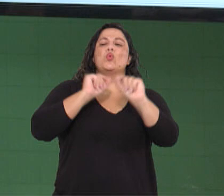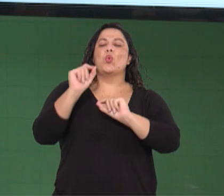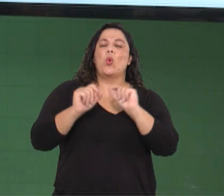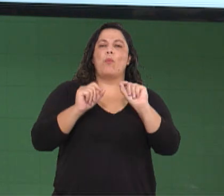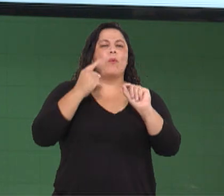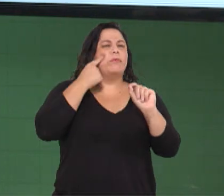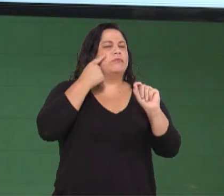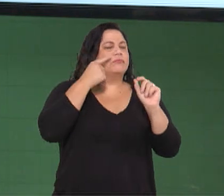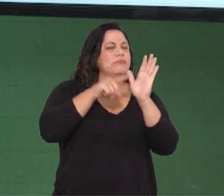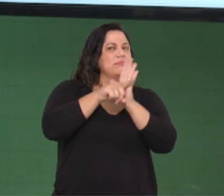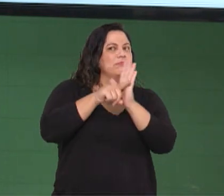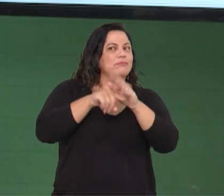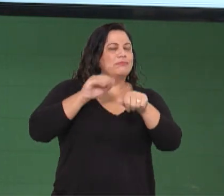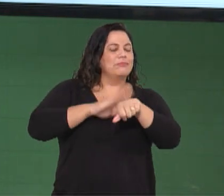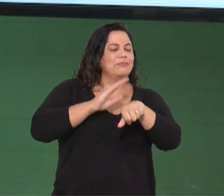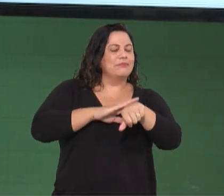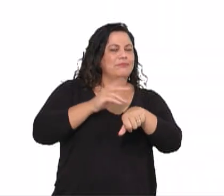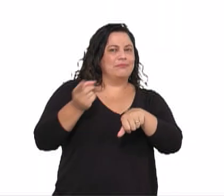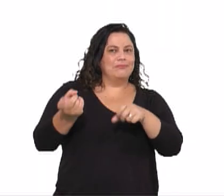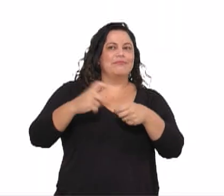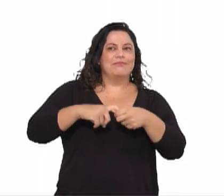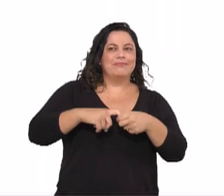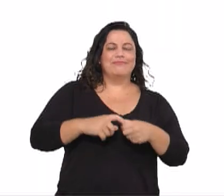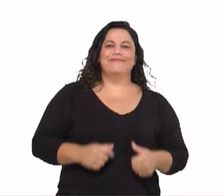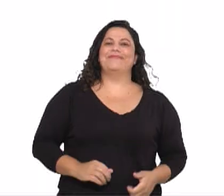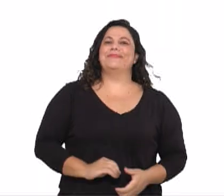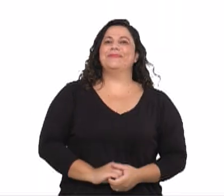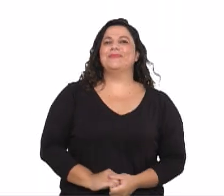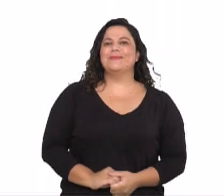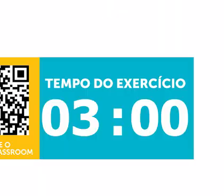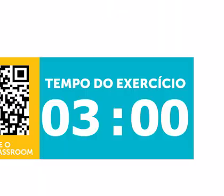respeito e a gente volta com a resposta.